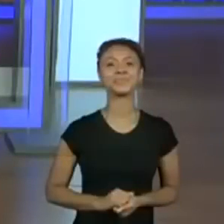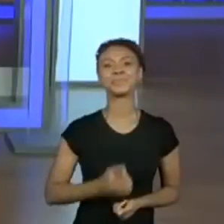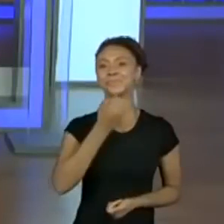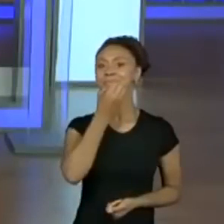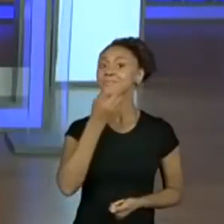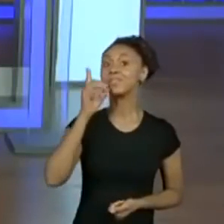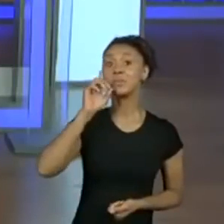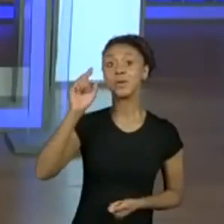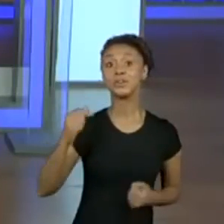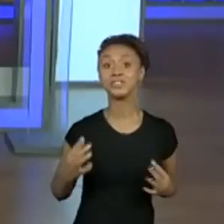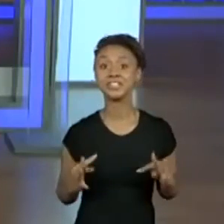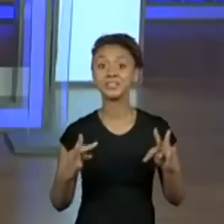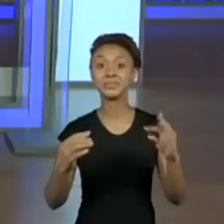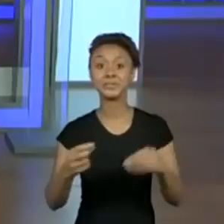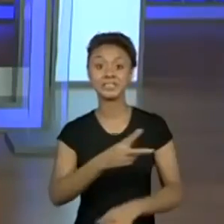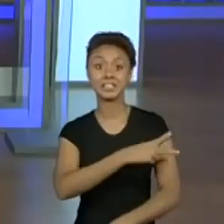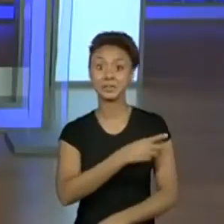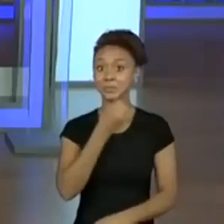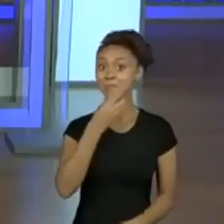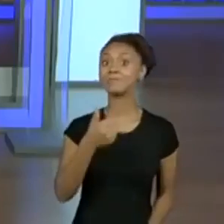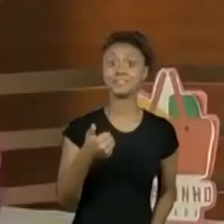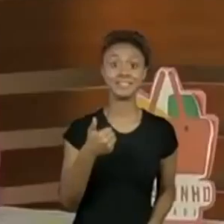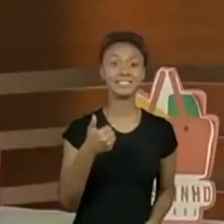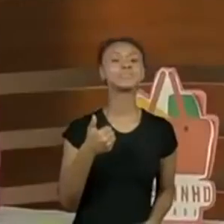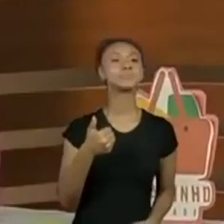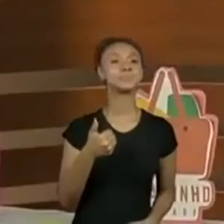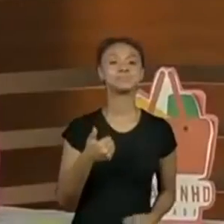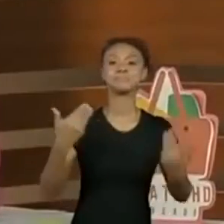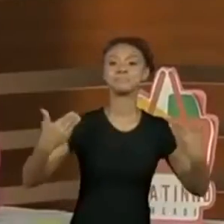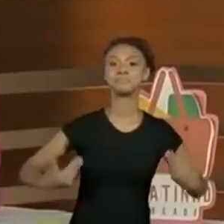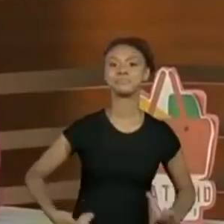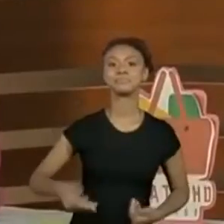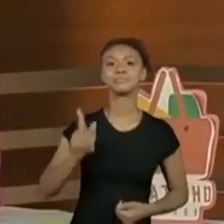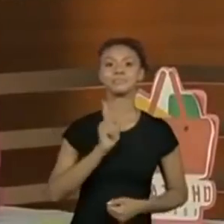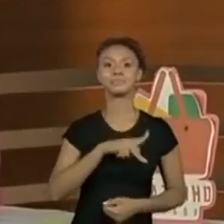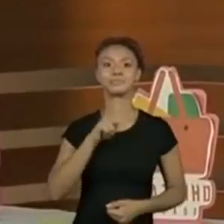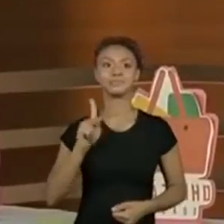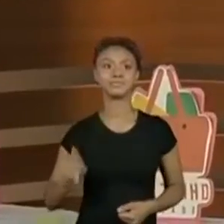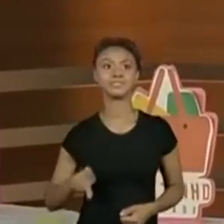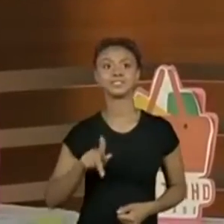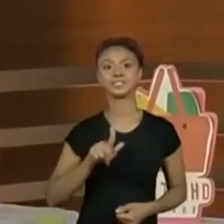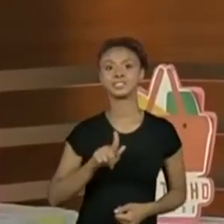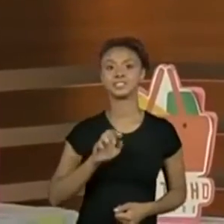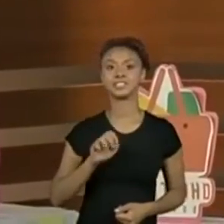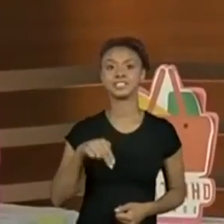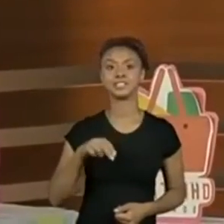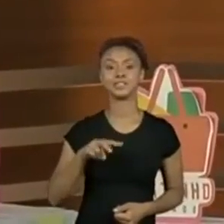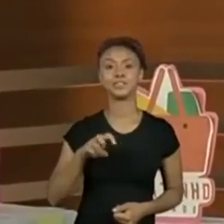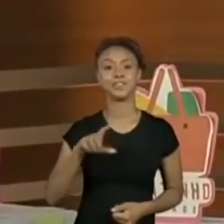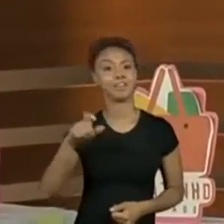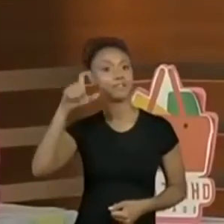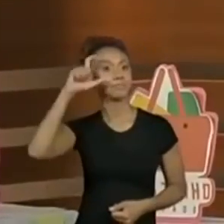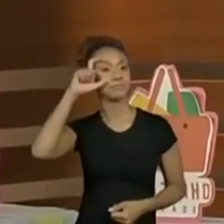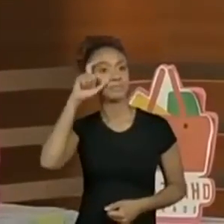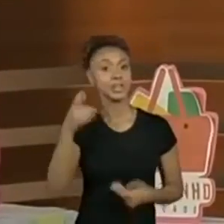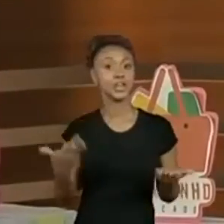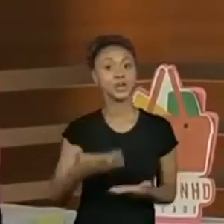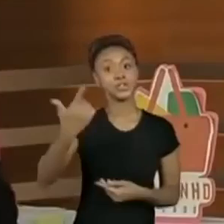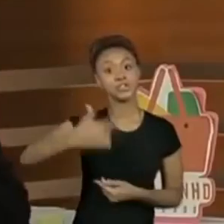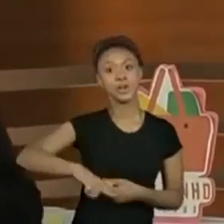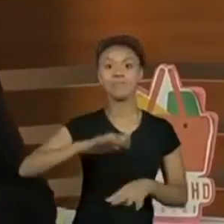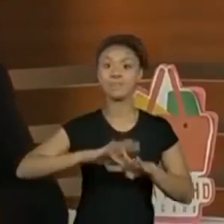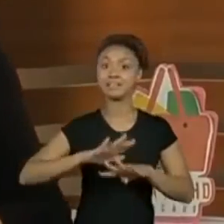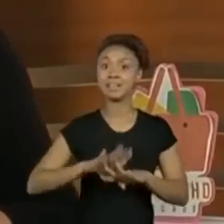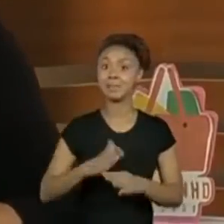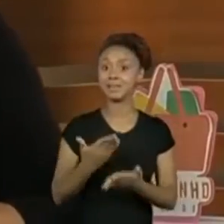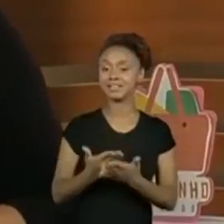Bom dia, galera do segundo ano, tudo bem com vocês? Eu sou a professora Genoveva, estou aqui para mais uma aula de matemática. Isso mesmo,